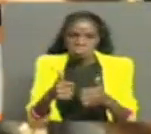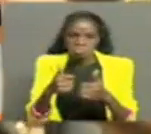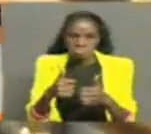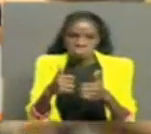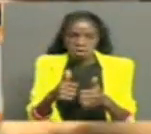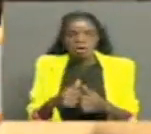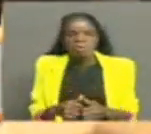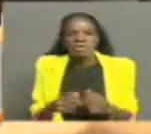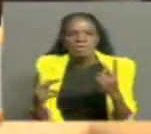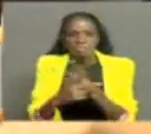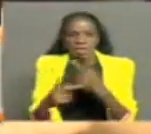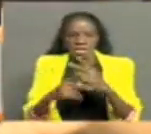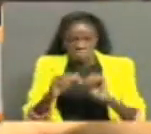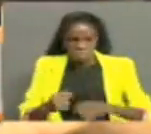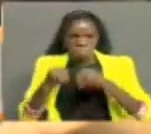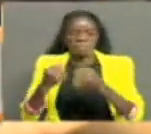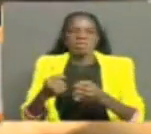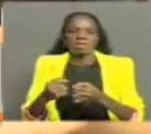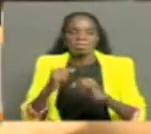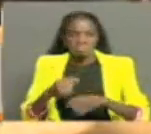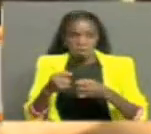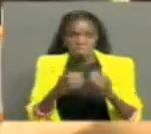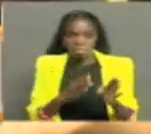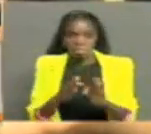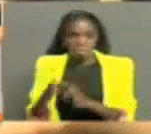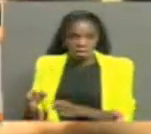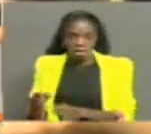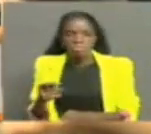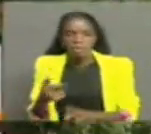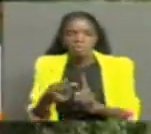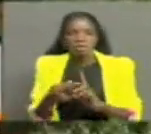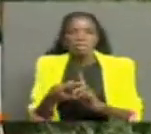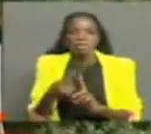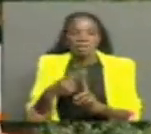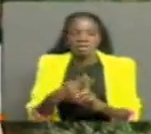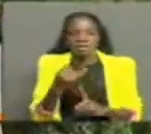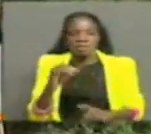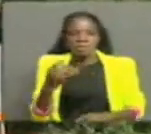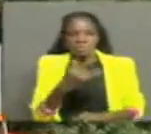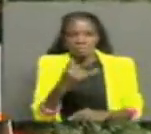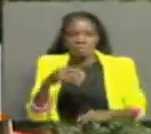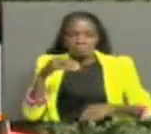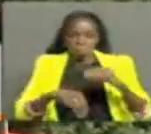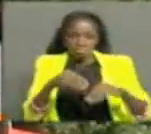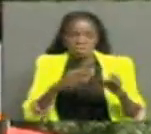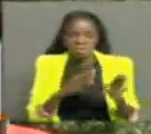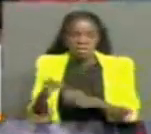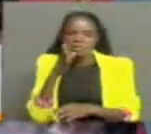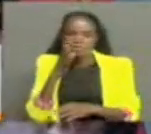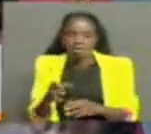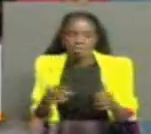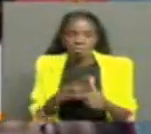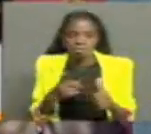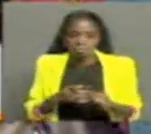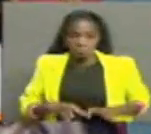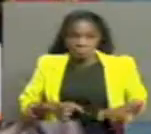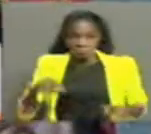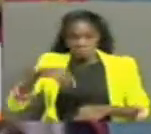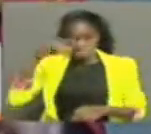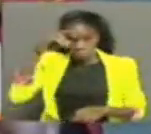está firme, está forte e está preparado para as eleições de 2022. O primeiro secretário do Comitê Provincial do Partido em